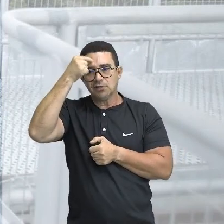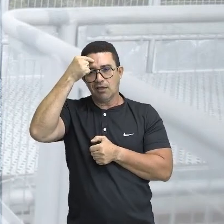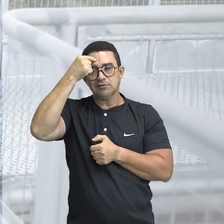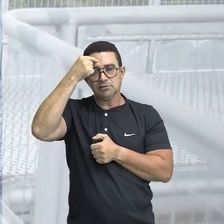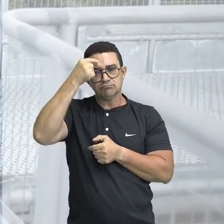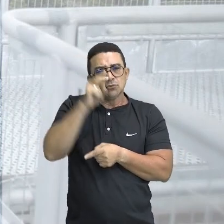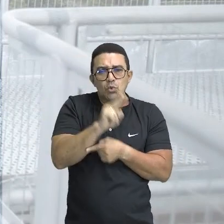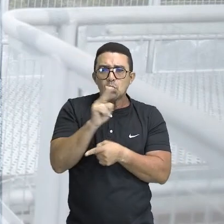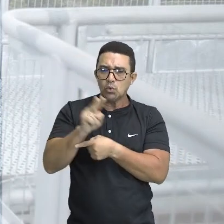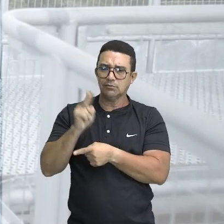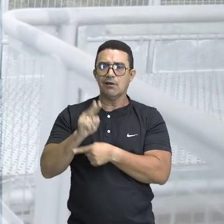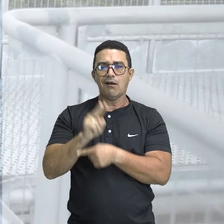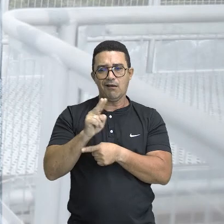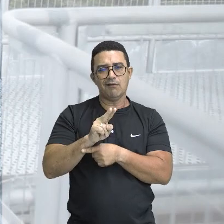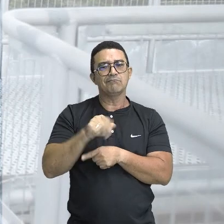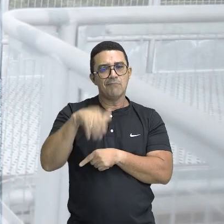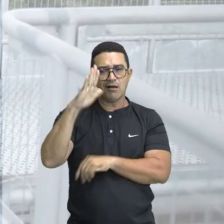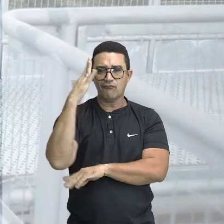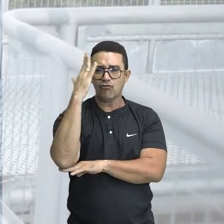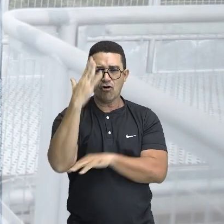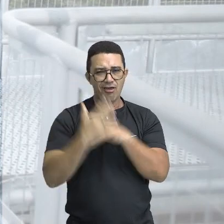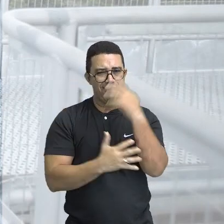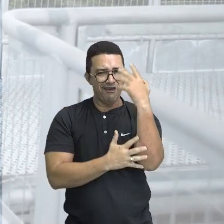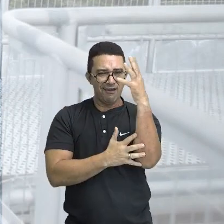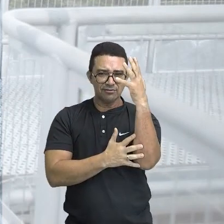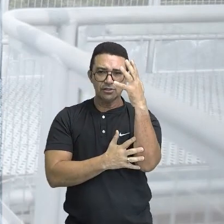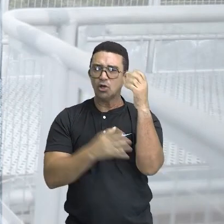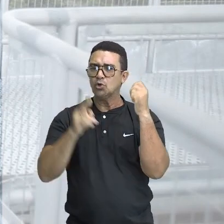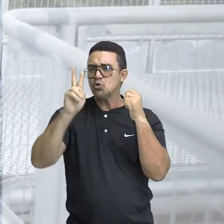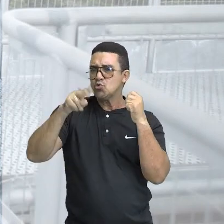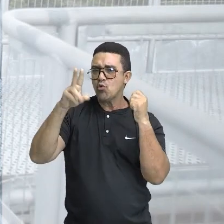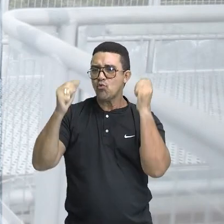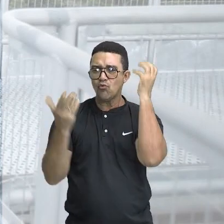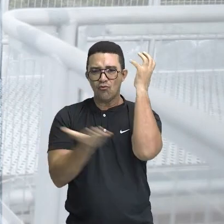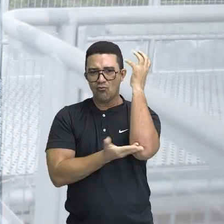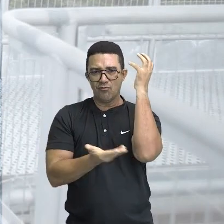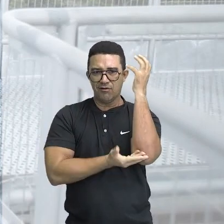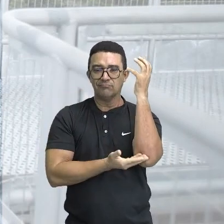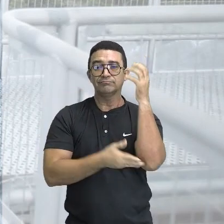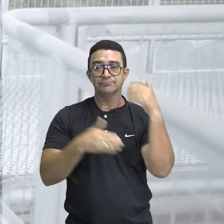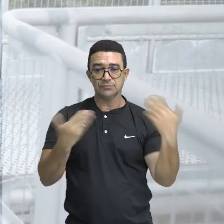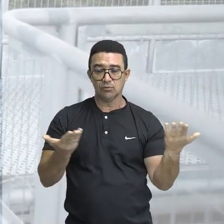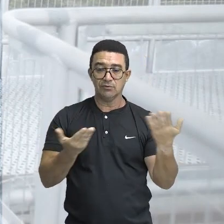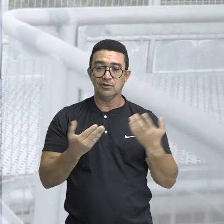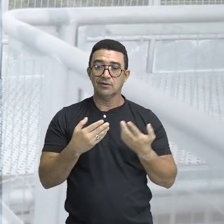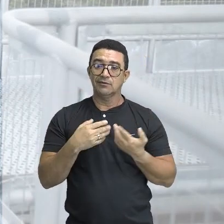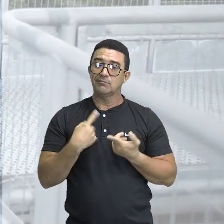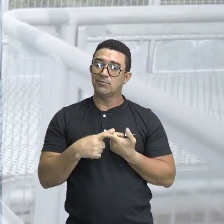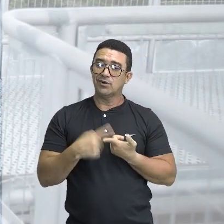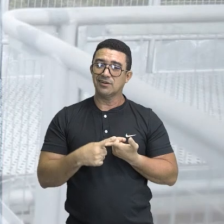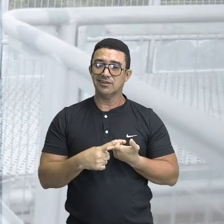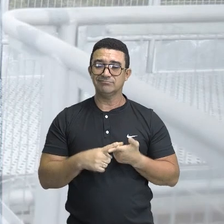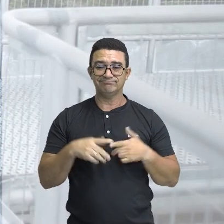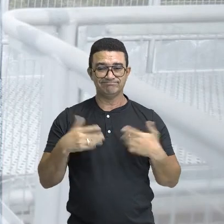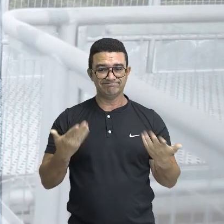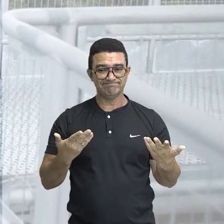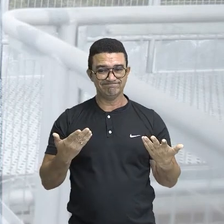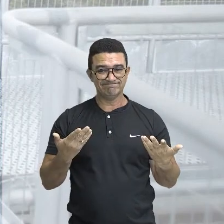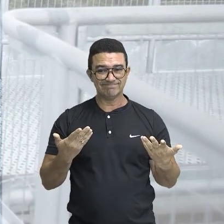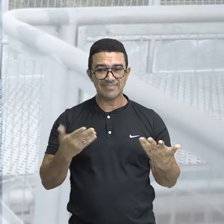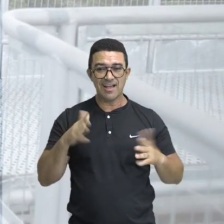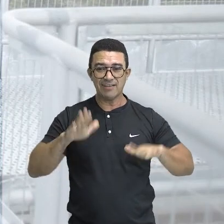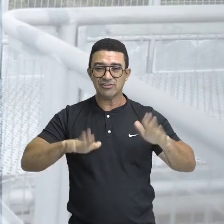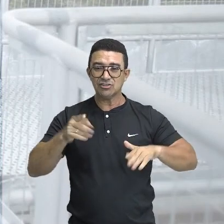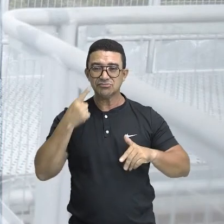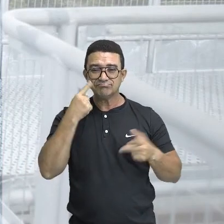e comecem a preservar cada vez mais a nossa floresta amazônica, porque infelizmente nós estamos passando aí